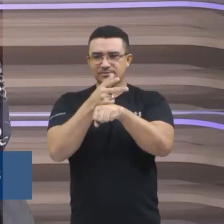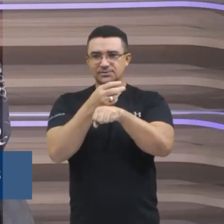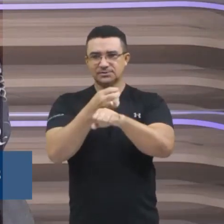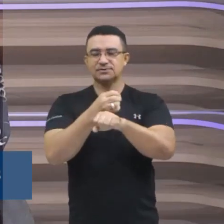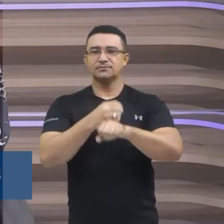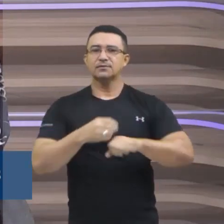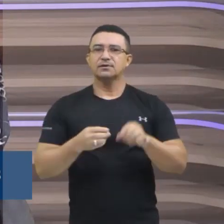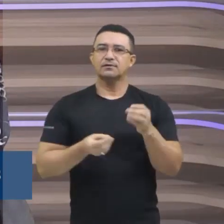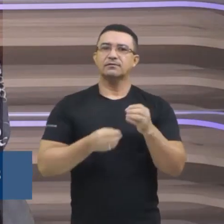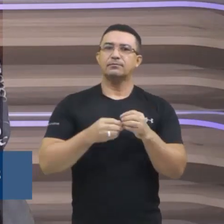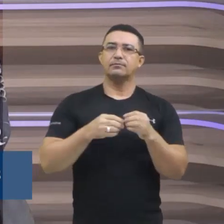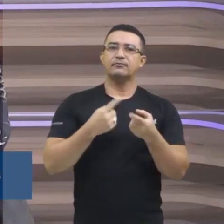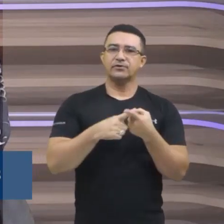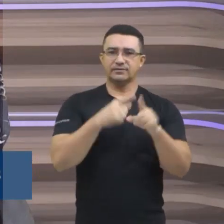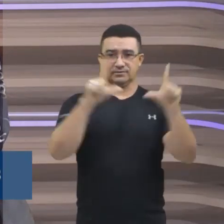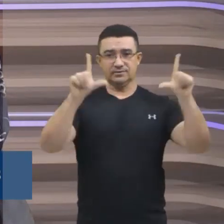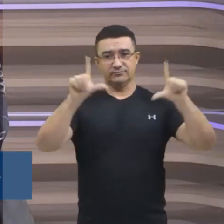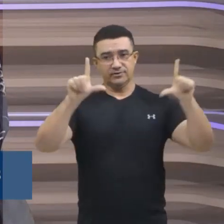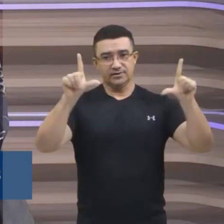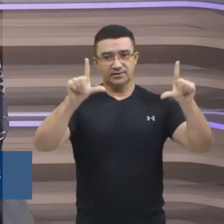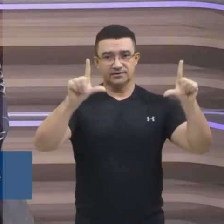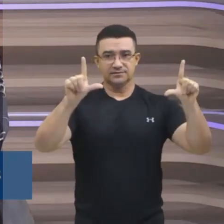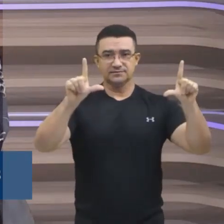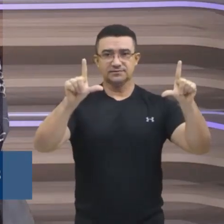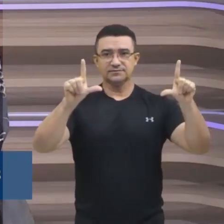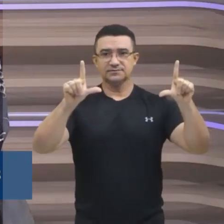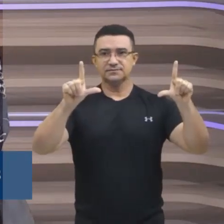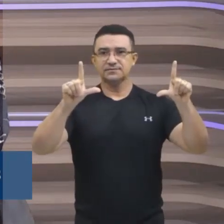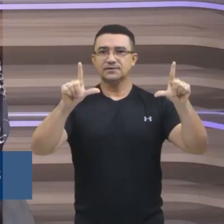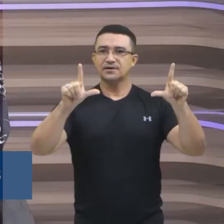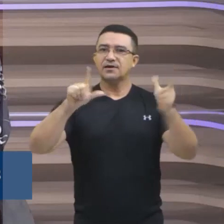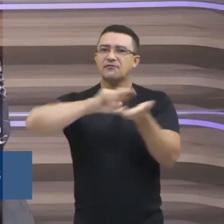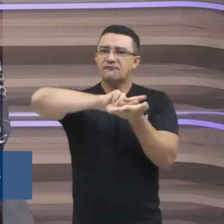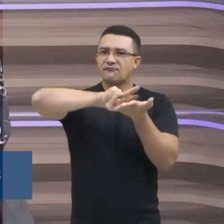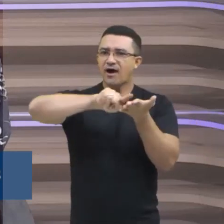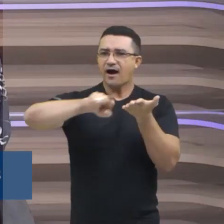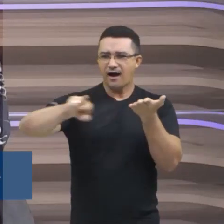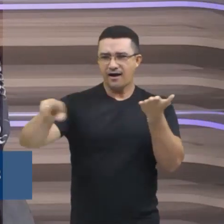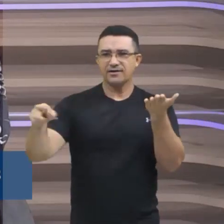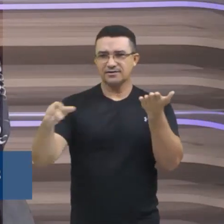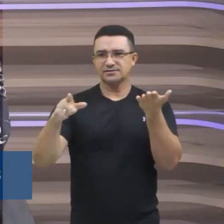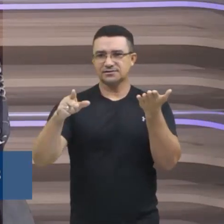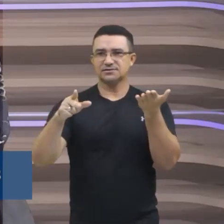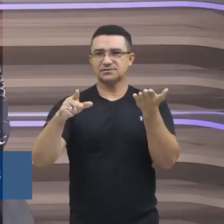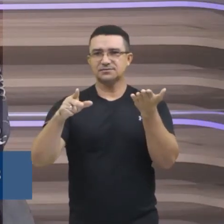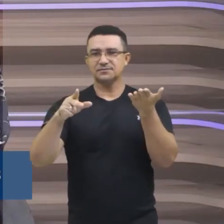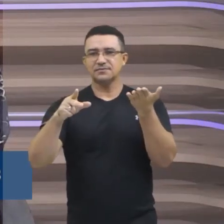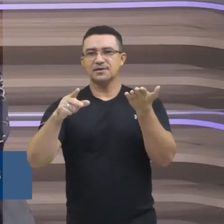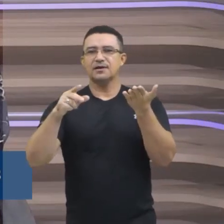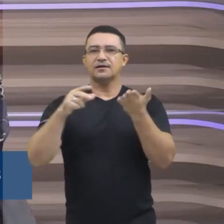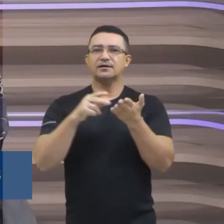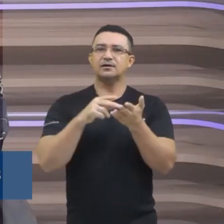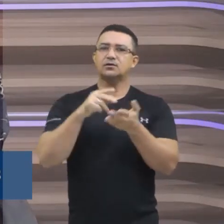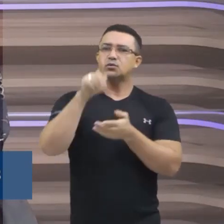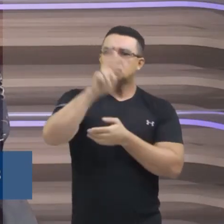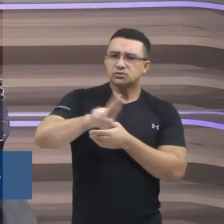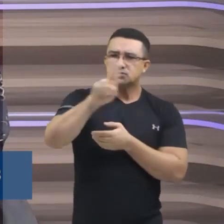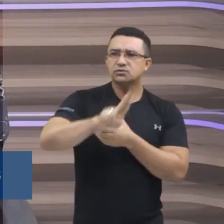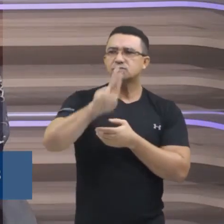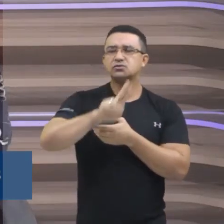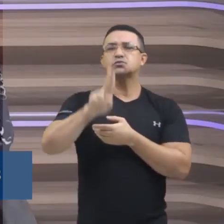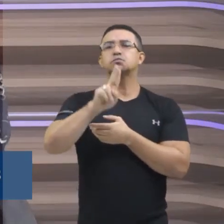tão ágil via TV, vários meios, na verdade. Nós estamos utilizando